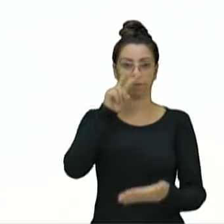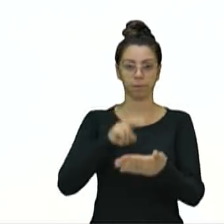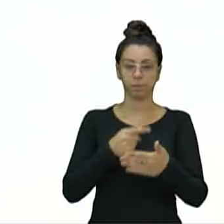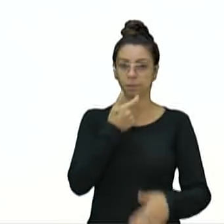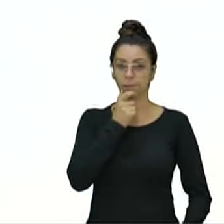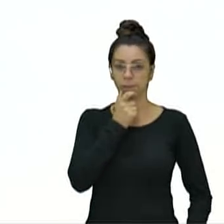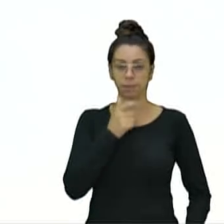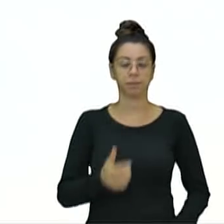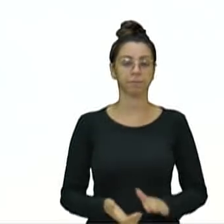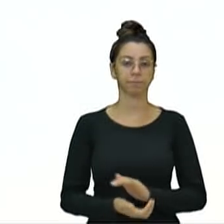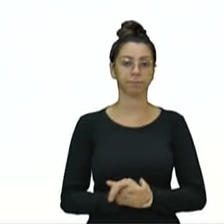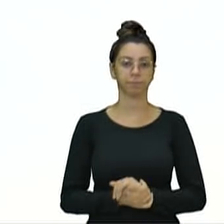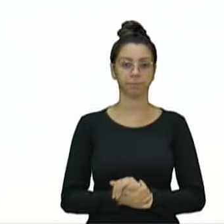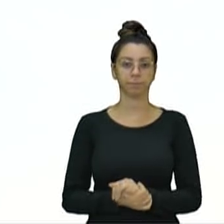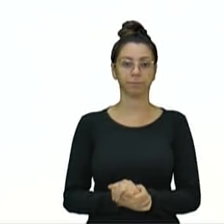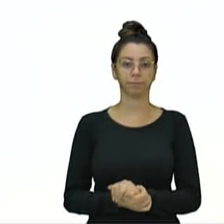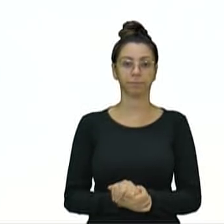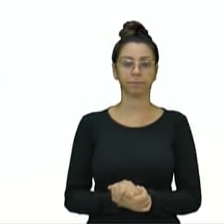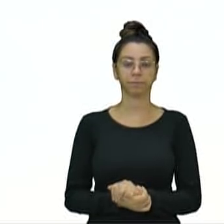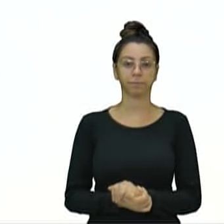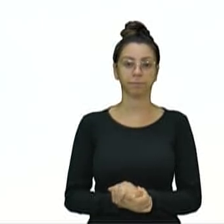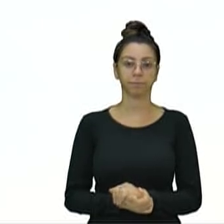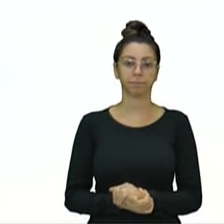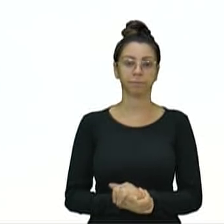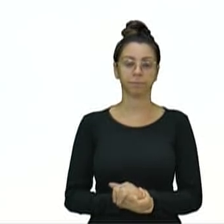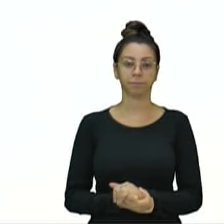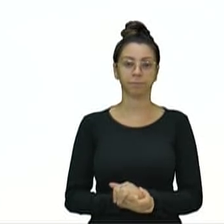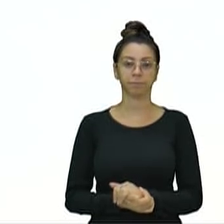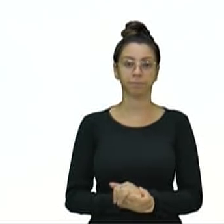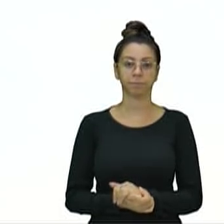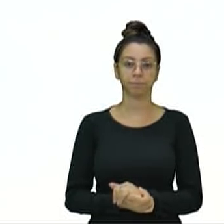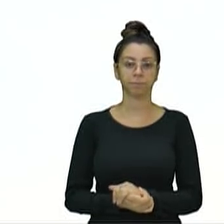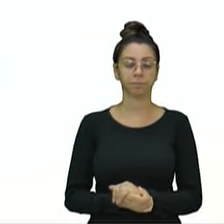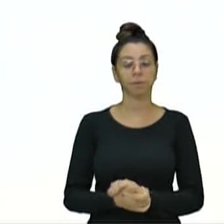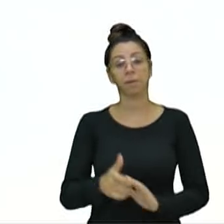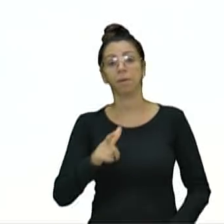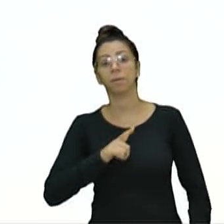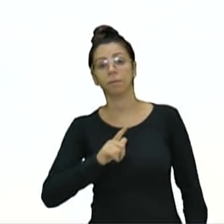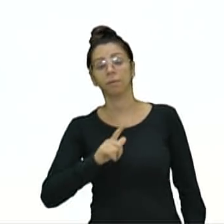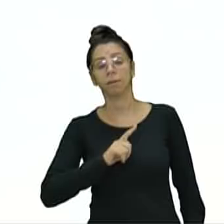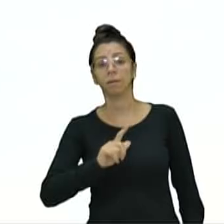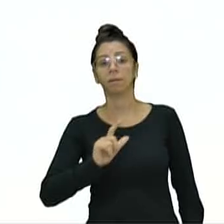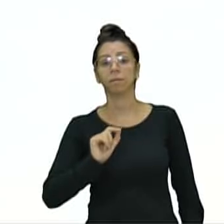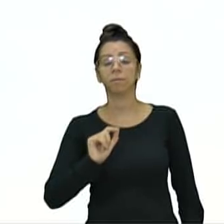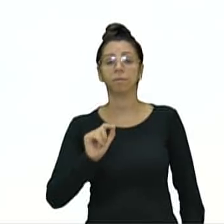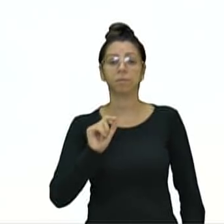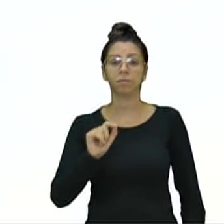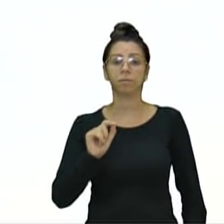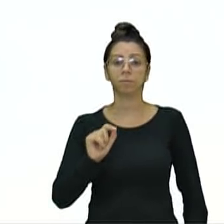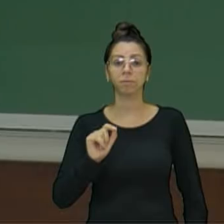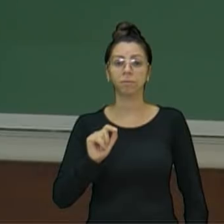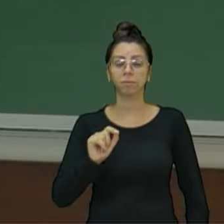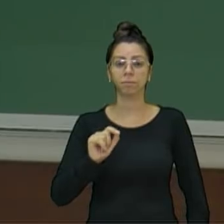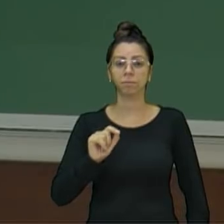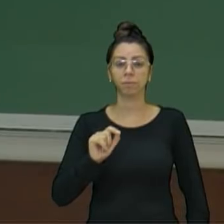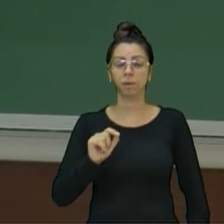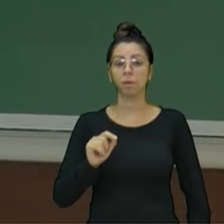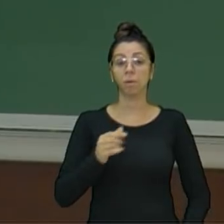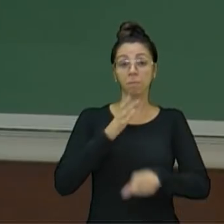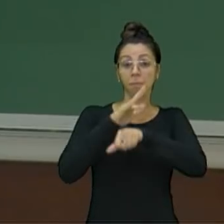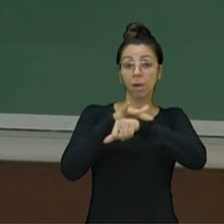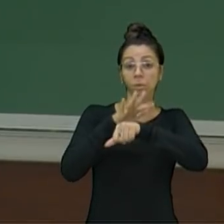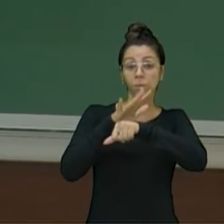have severe asthma. Eu tive, ou provavelmente ainda tenho, uma asma muito